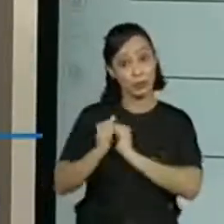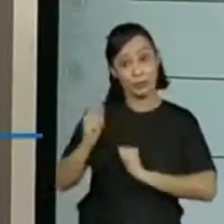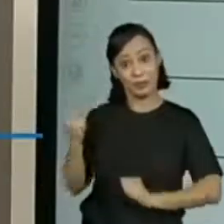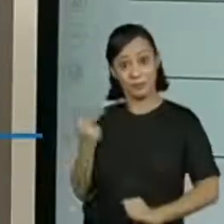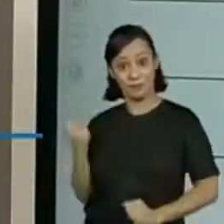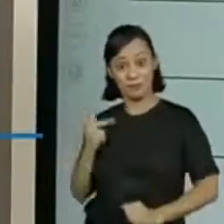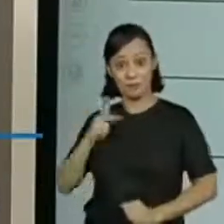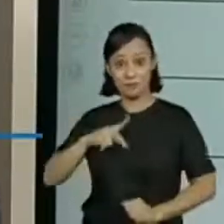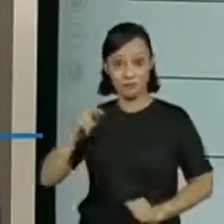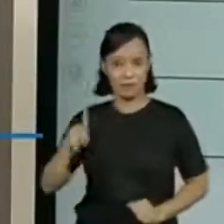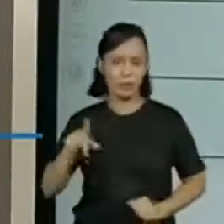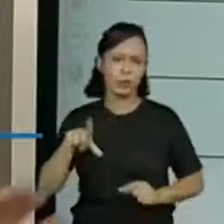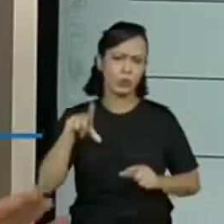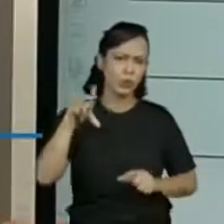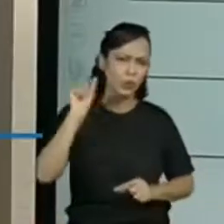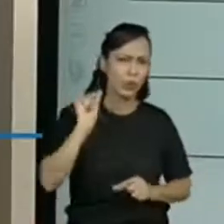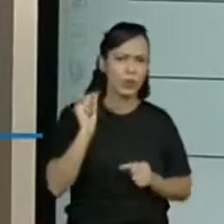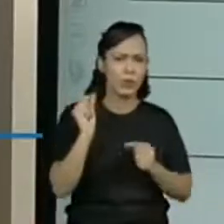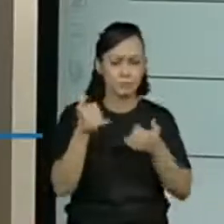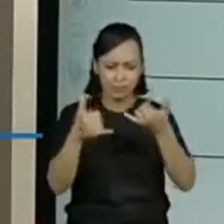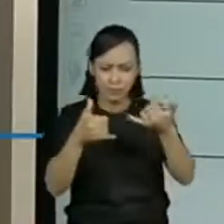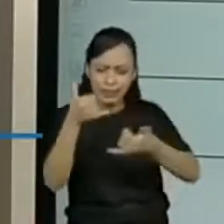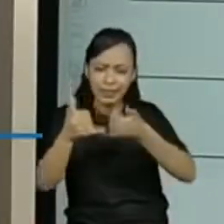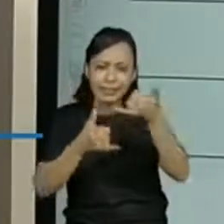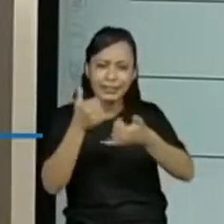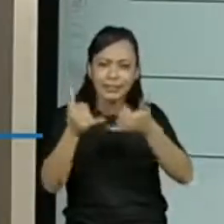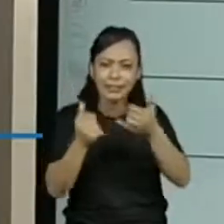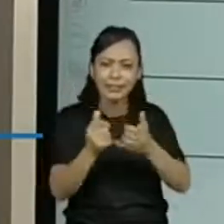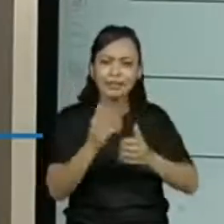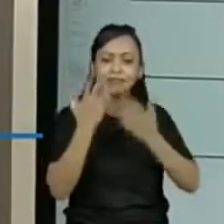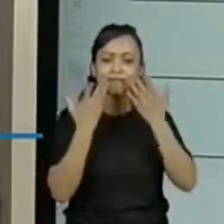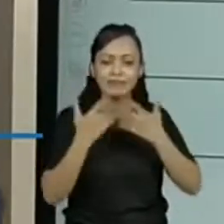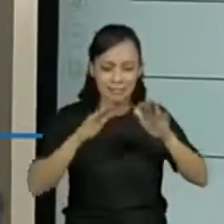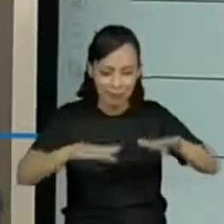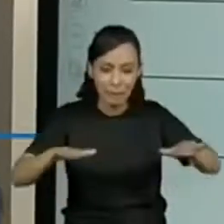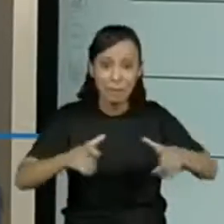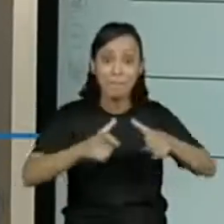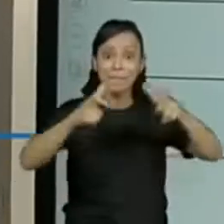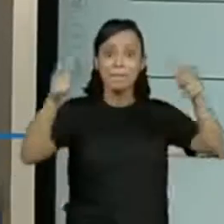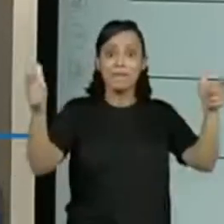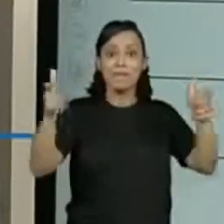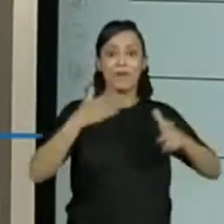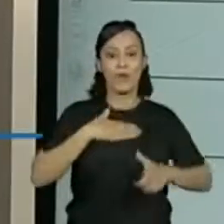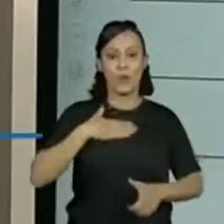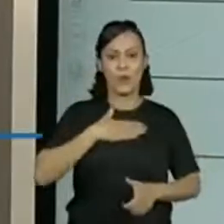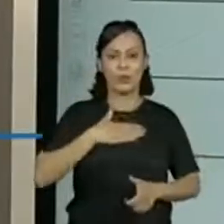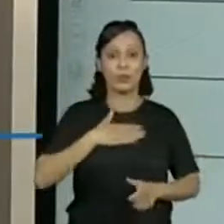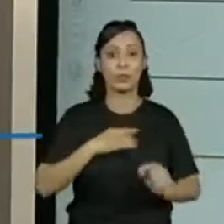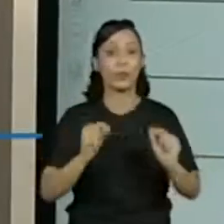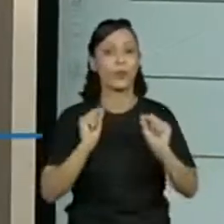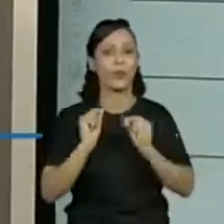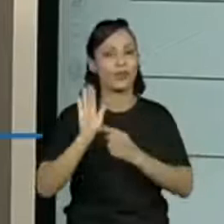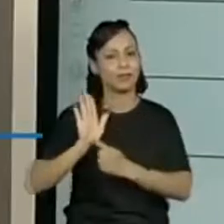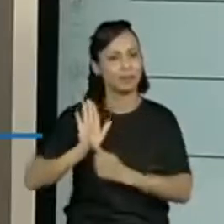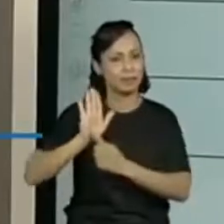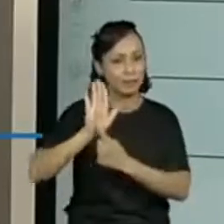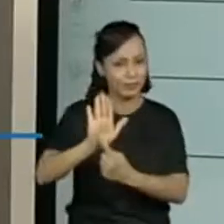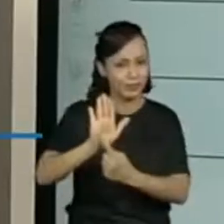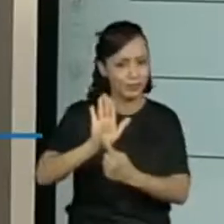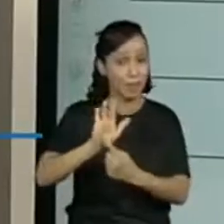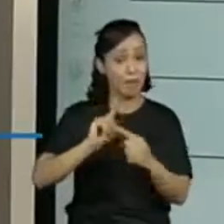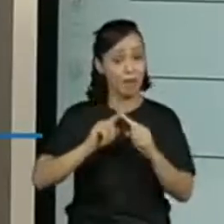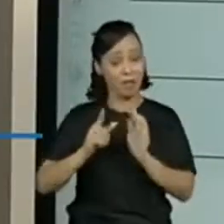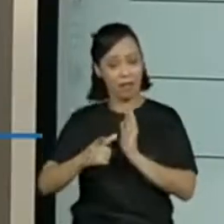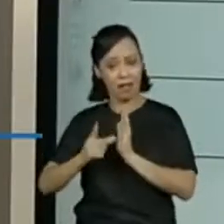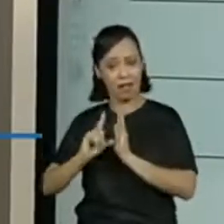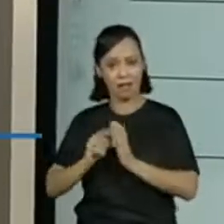algumas brincadeiras que vocês normalmente mais gostam tá e a professora vive vai sortear para que a gente